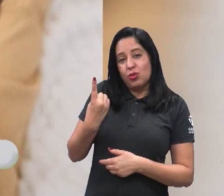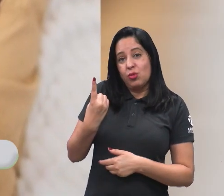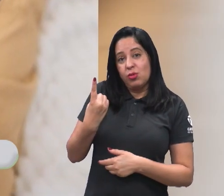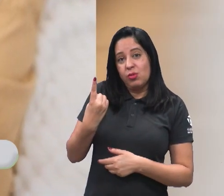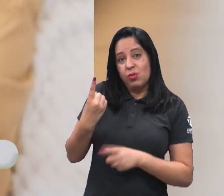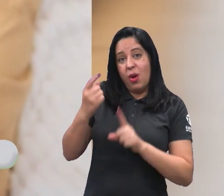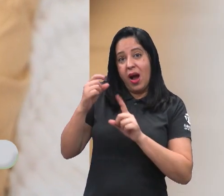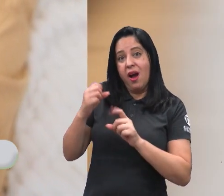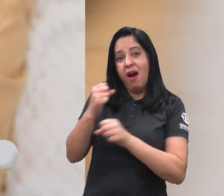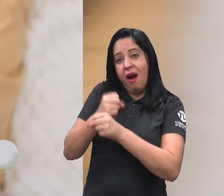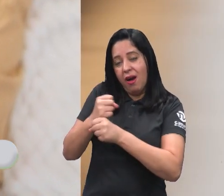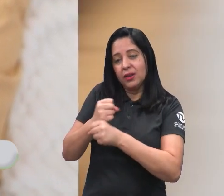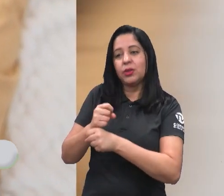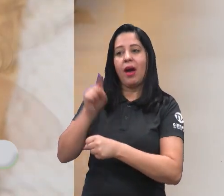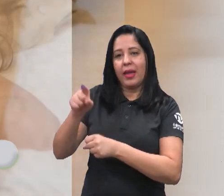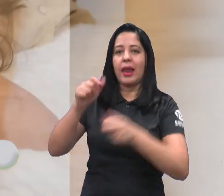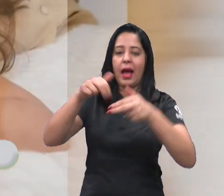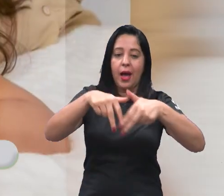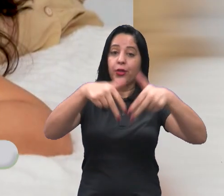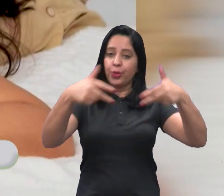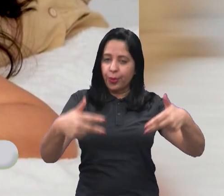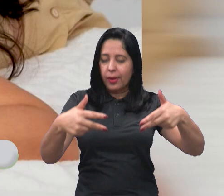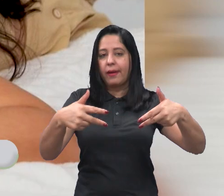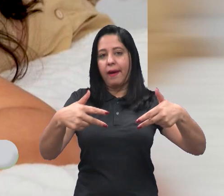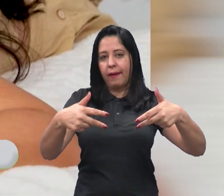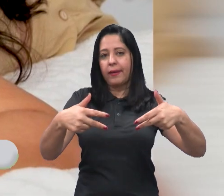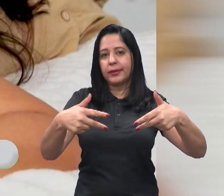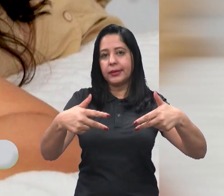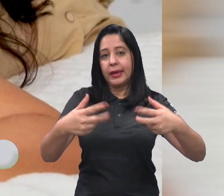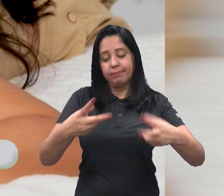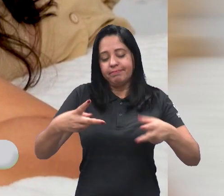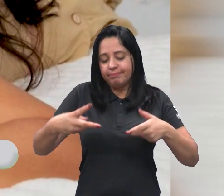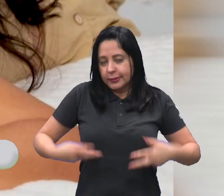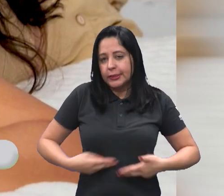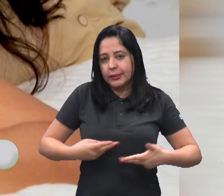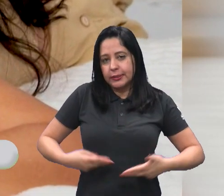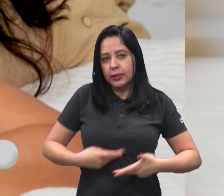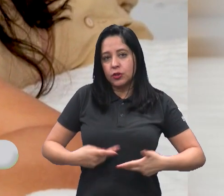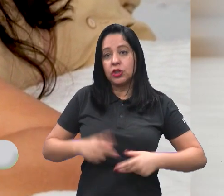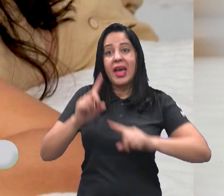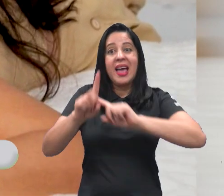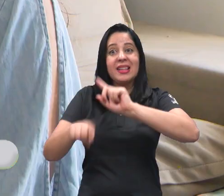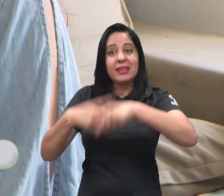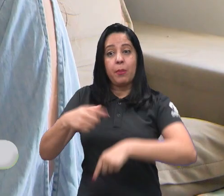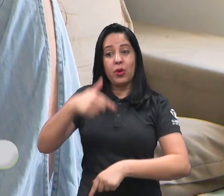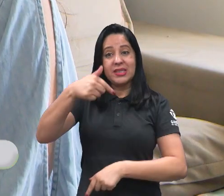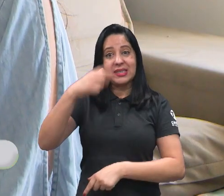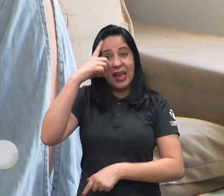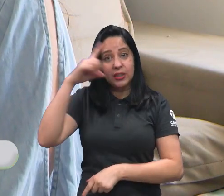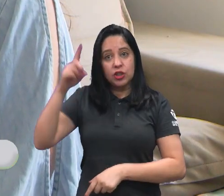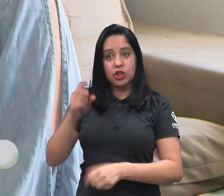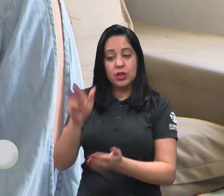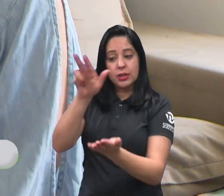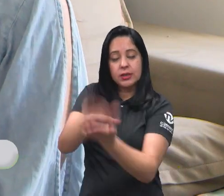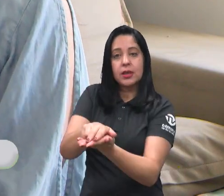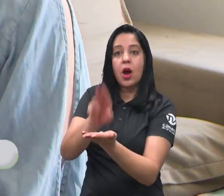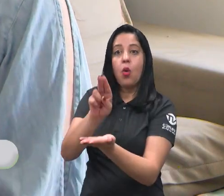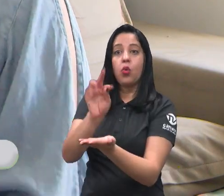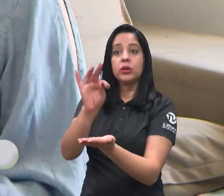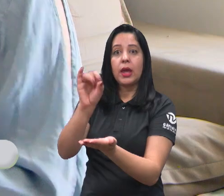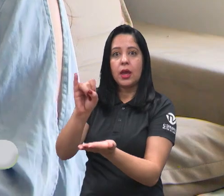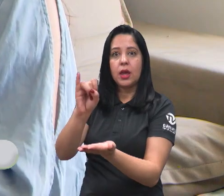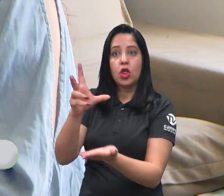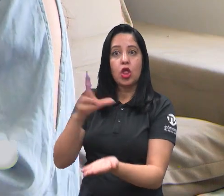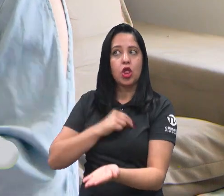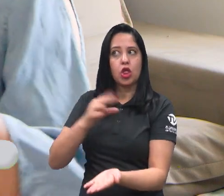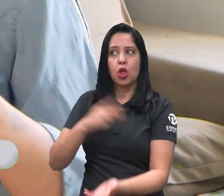cirurgia no Hospital GAC, aqui em São José dos Campos, e depois disso ela ficou 7 dias na UTI. No início foi muito difícil, porque